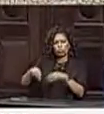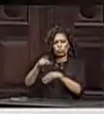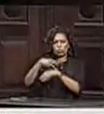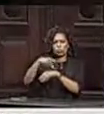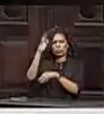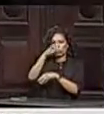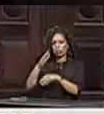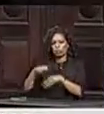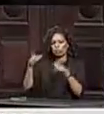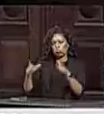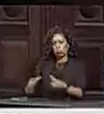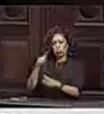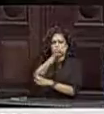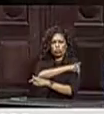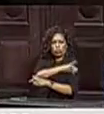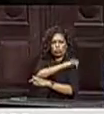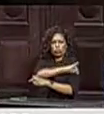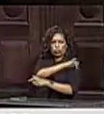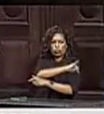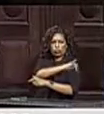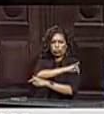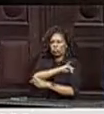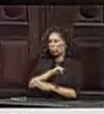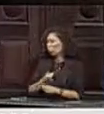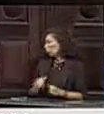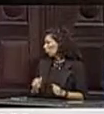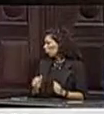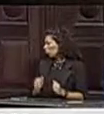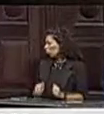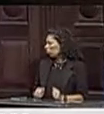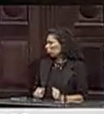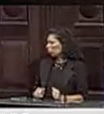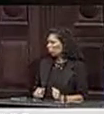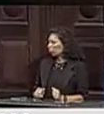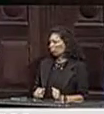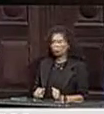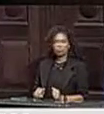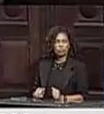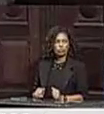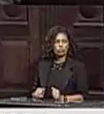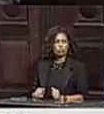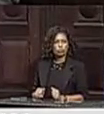Obrigado, deputado Eliomar Coelho, pelo testemunho de Vossa Excelência. Deputado Geraldo Moreira.